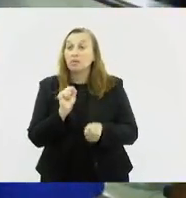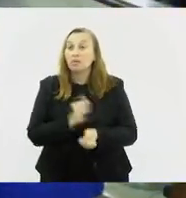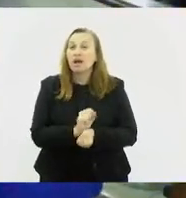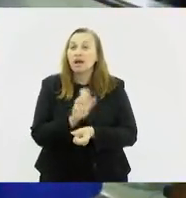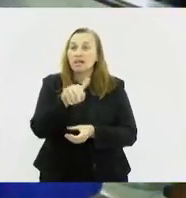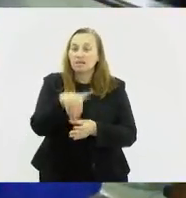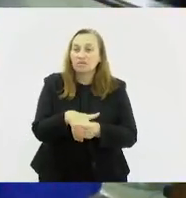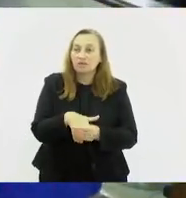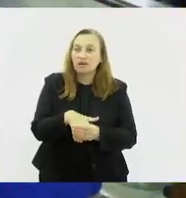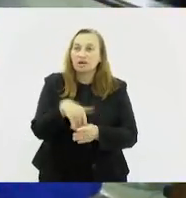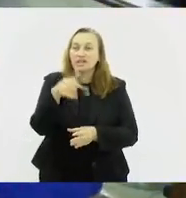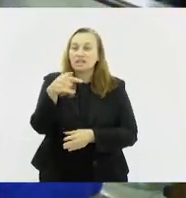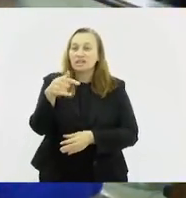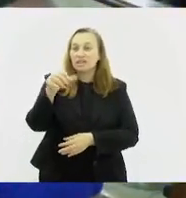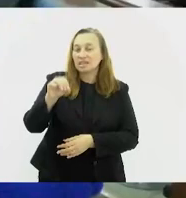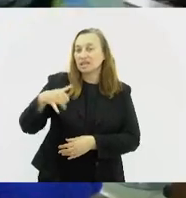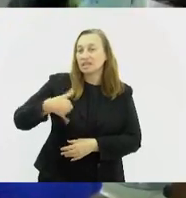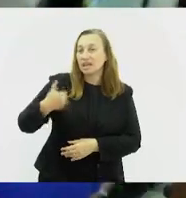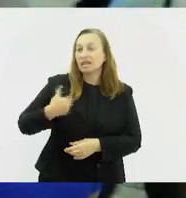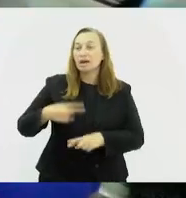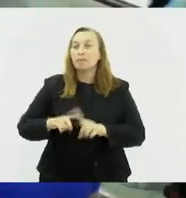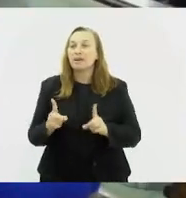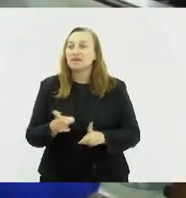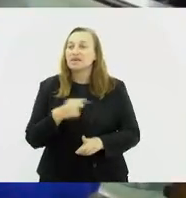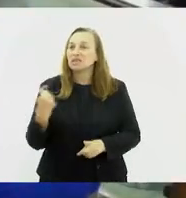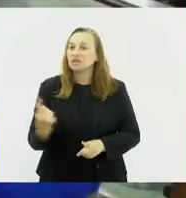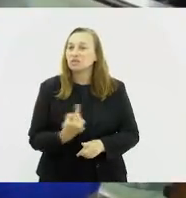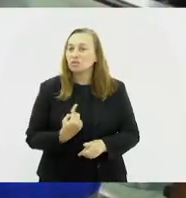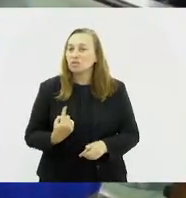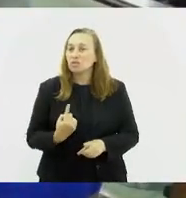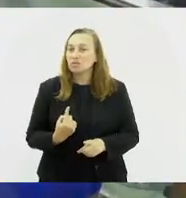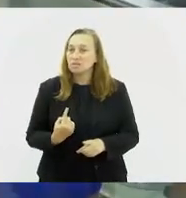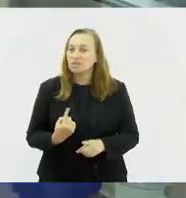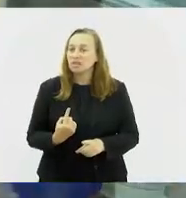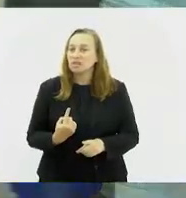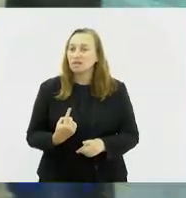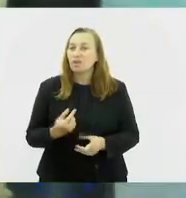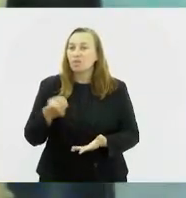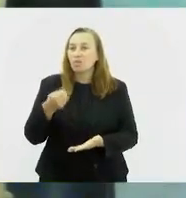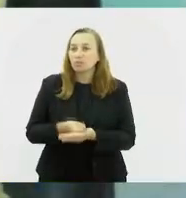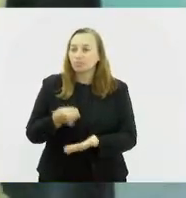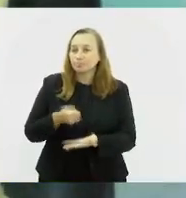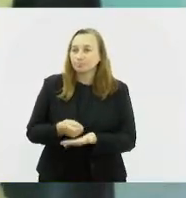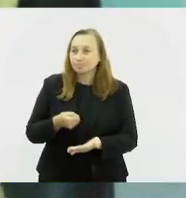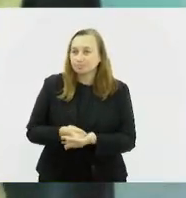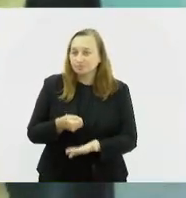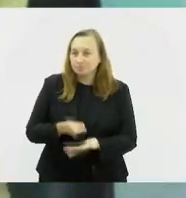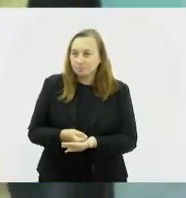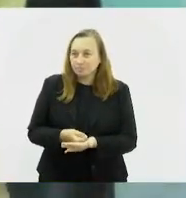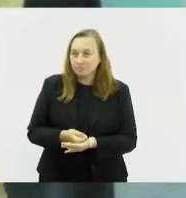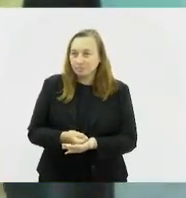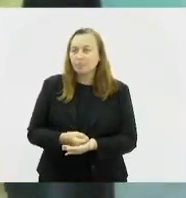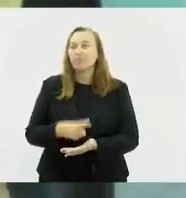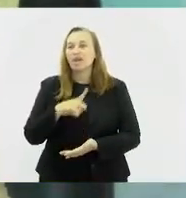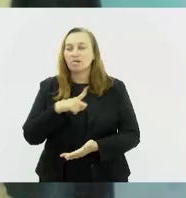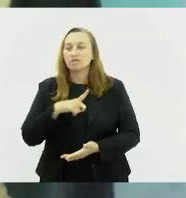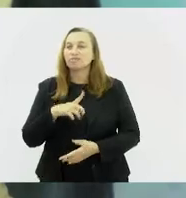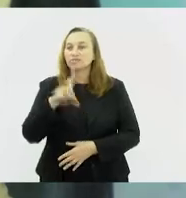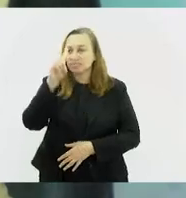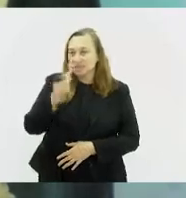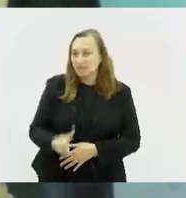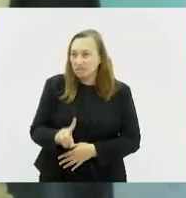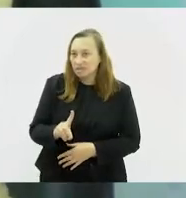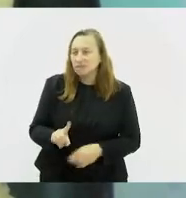aos 70 anos, mas a nossa civilidade, a nossa obrigação, porque nós temos direitos, mas nós